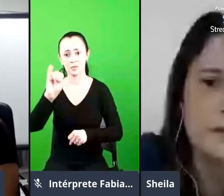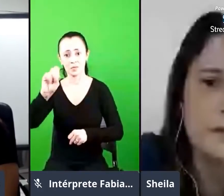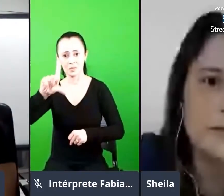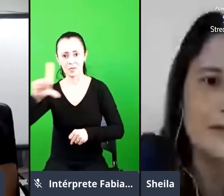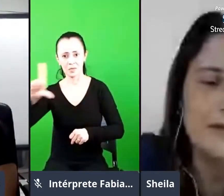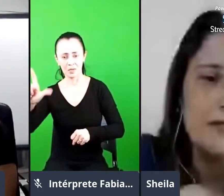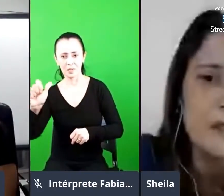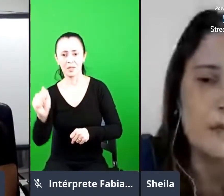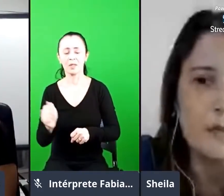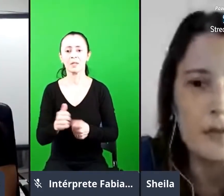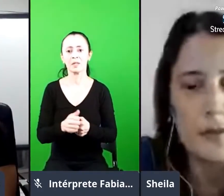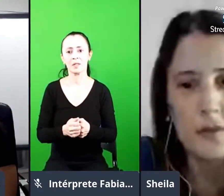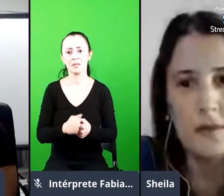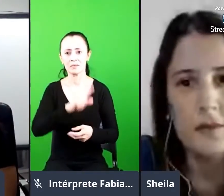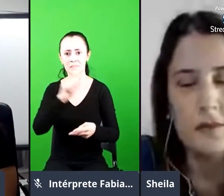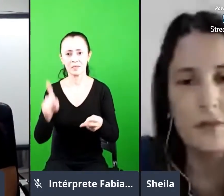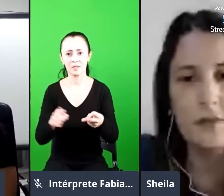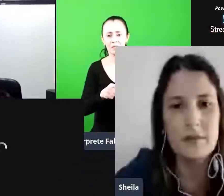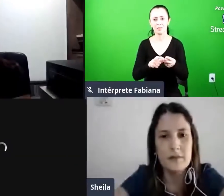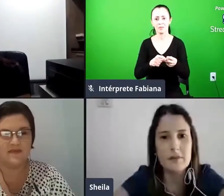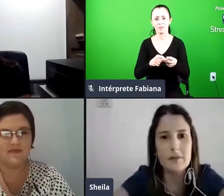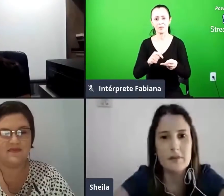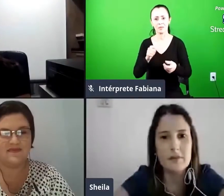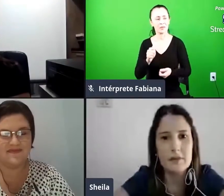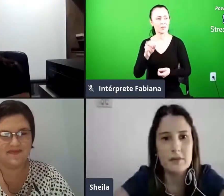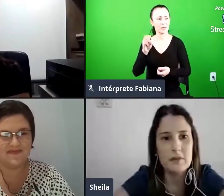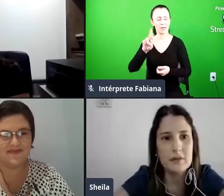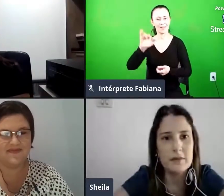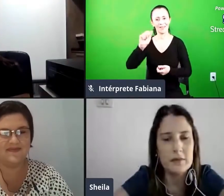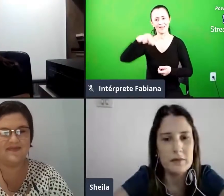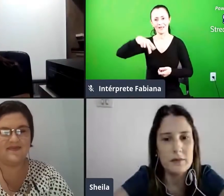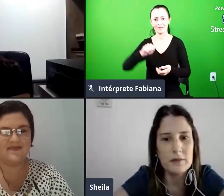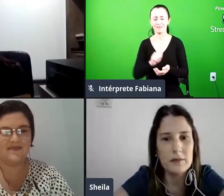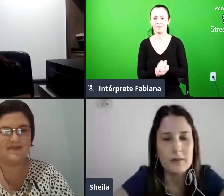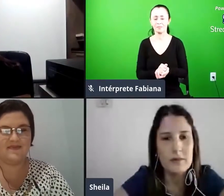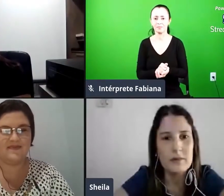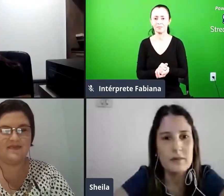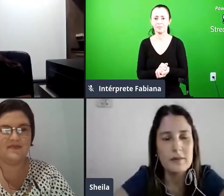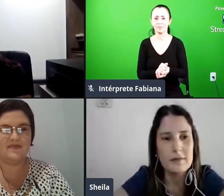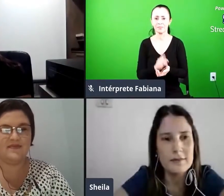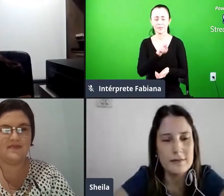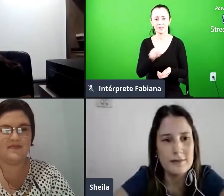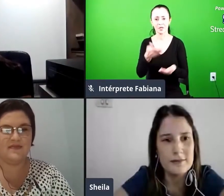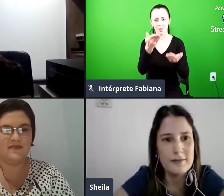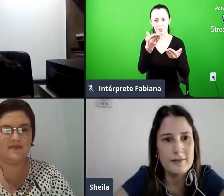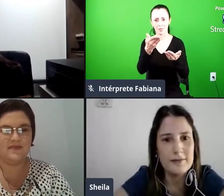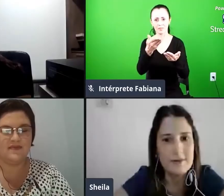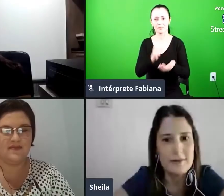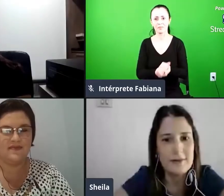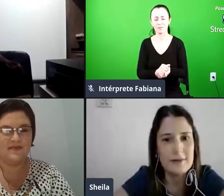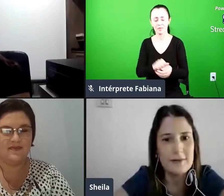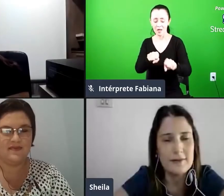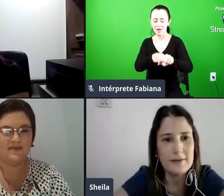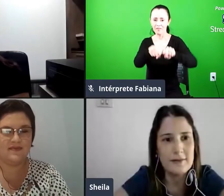e a professora Alana Cabral Soares de Oliveira. A professora doutora Sheila, ela é formada pela Universidade